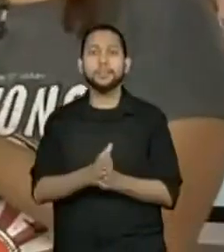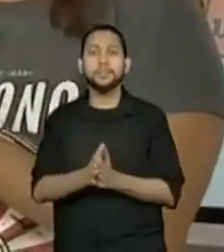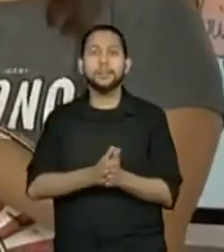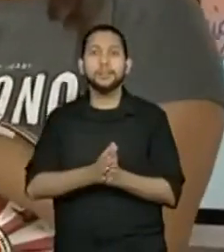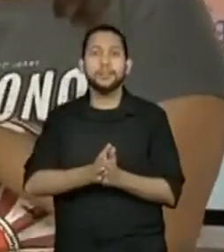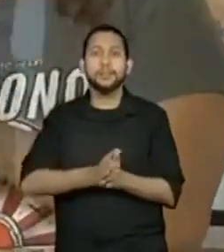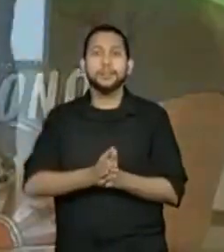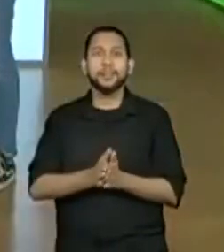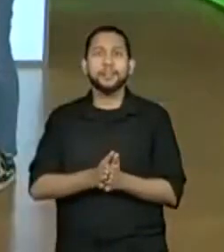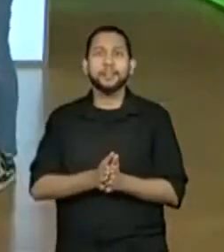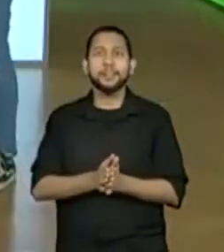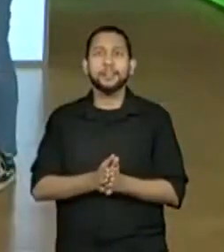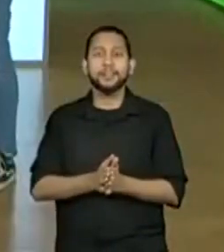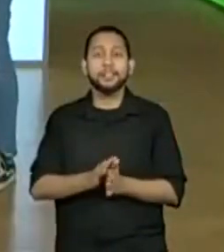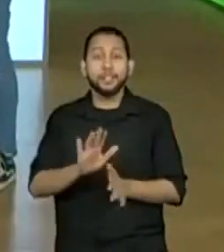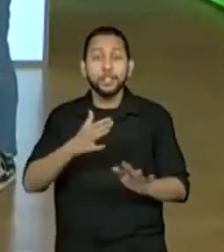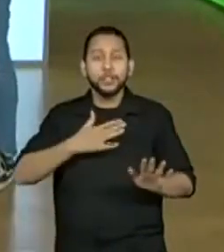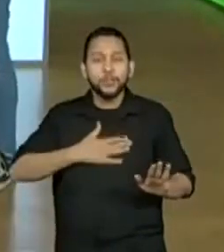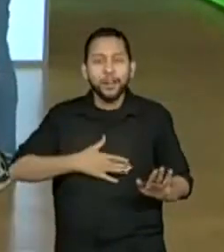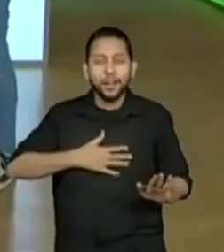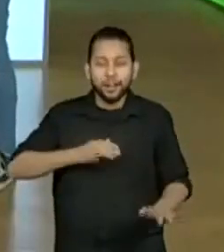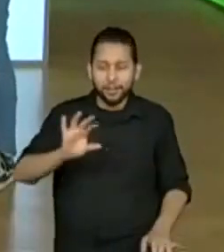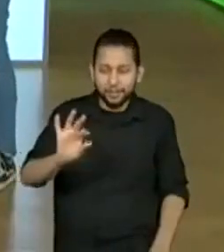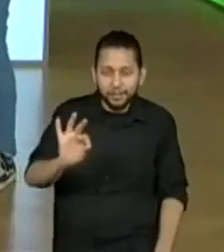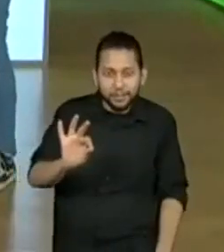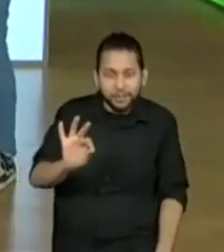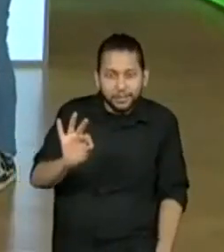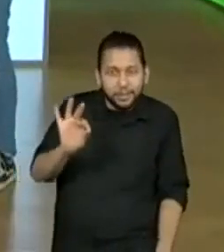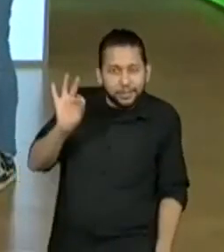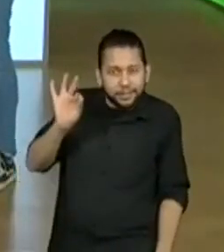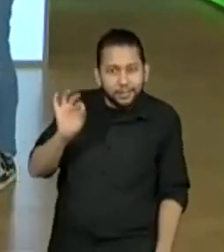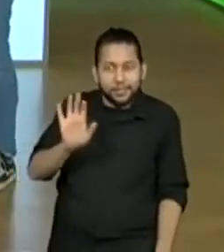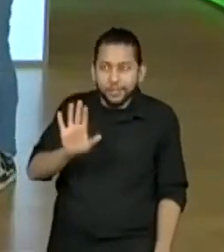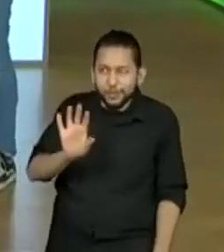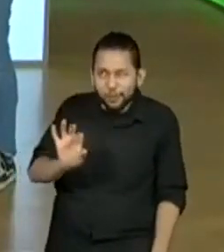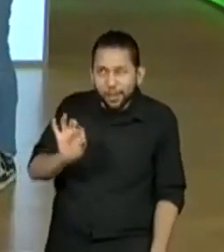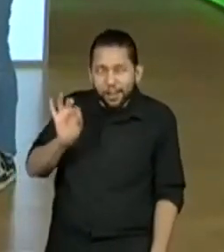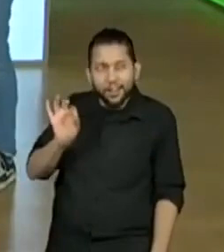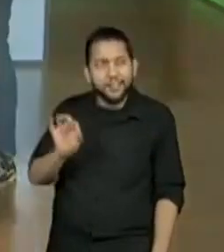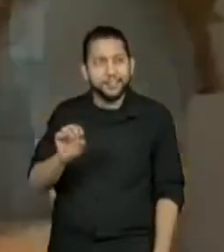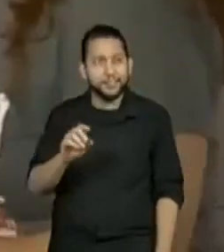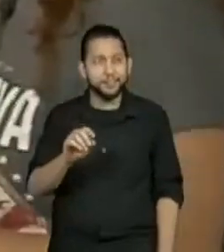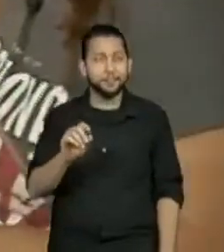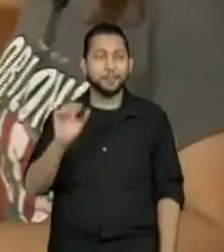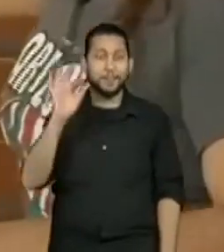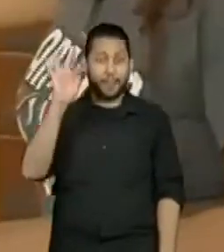quê? Puxa devagar. O quê? Que besta. Vamos lá.